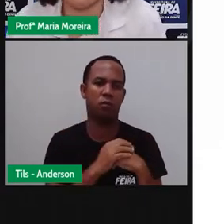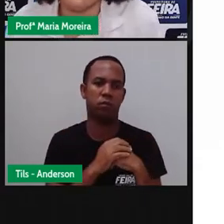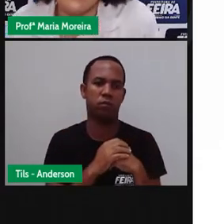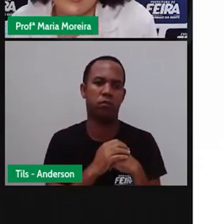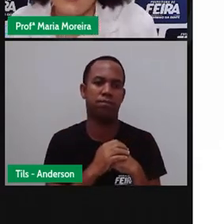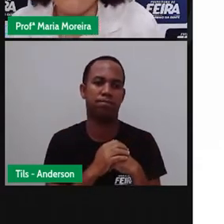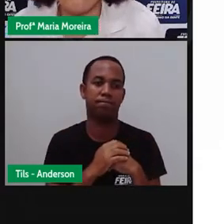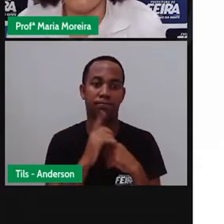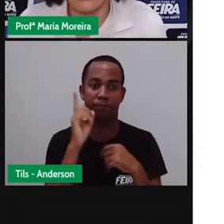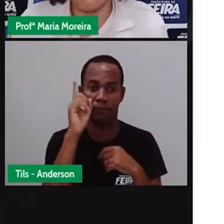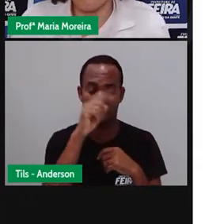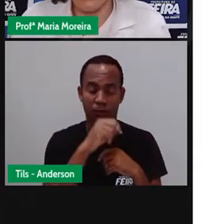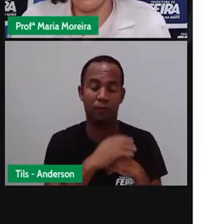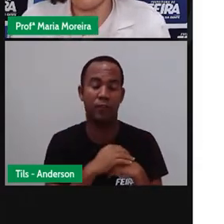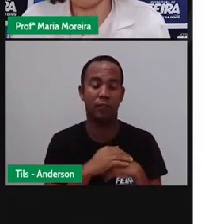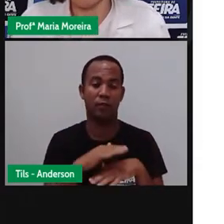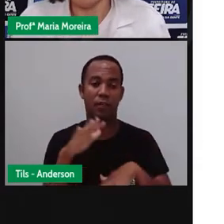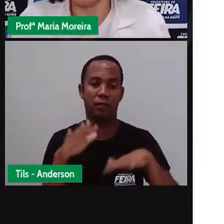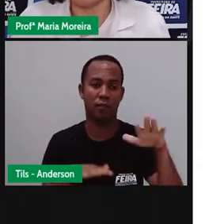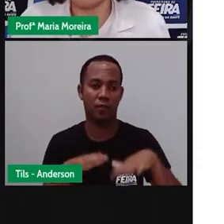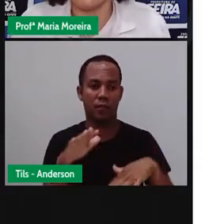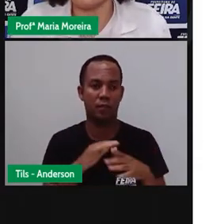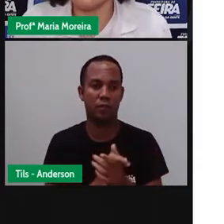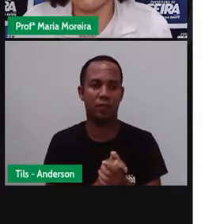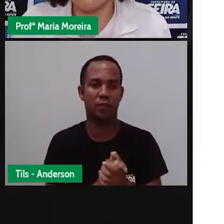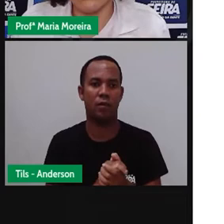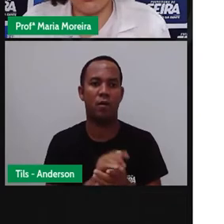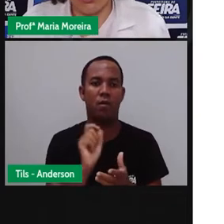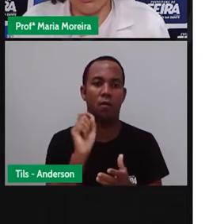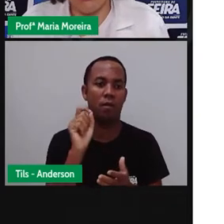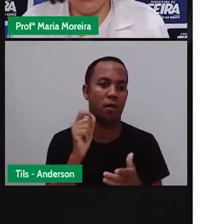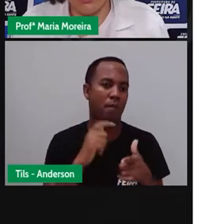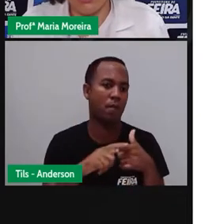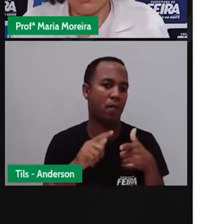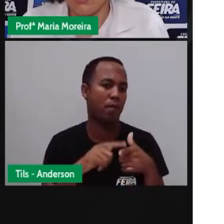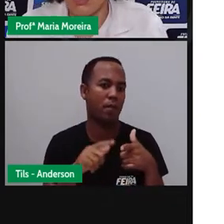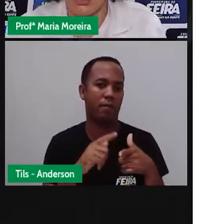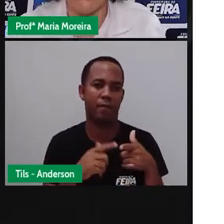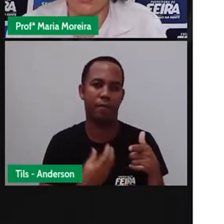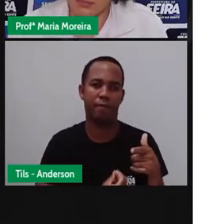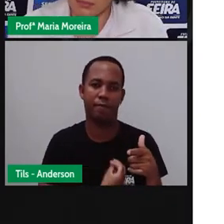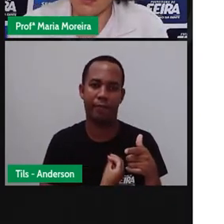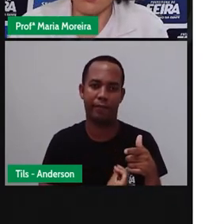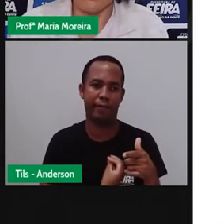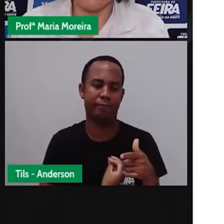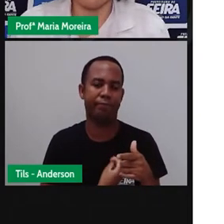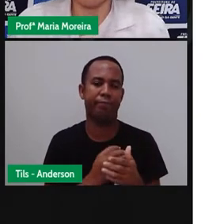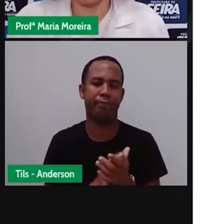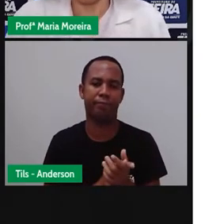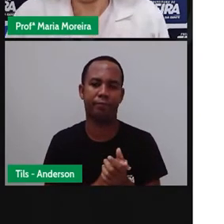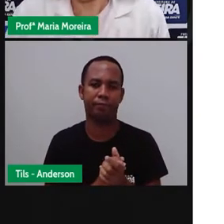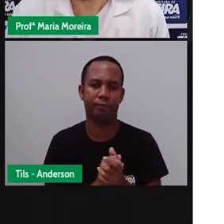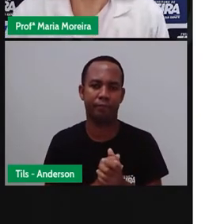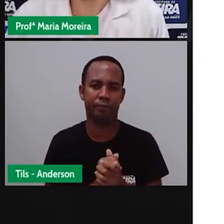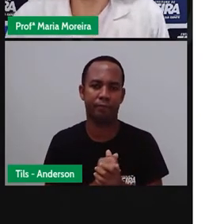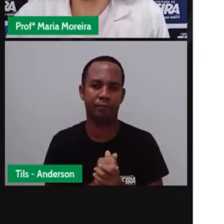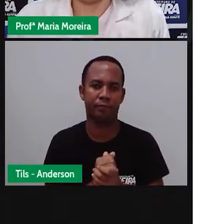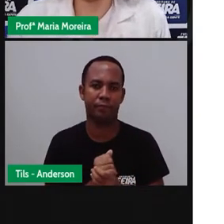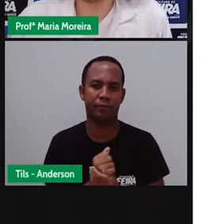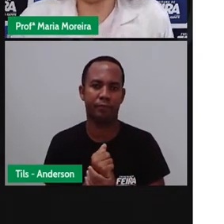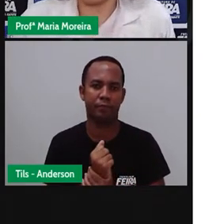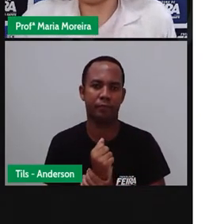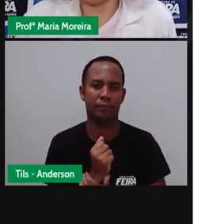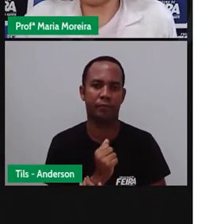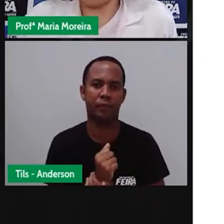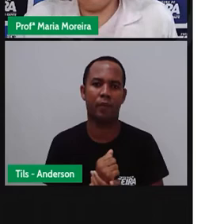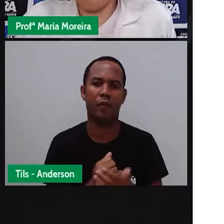não escolhi morar em um barraco. São que situações da vida, tá? Os